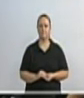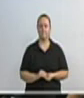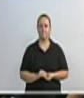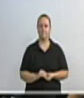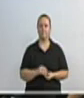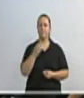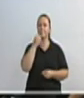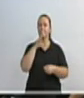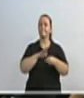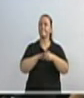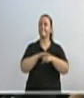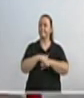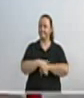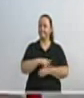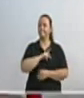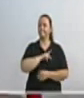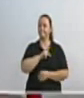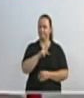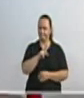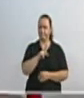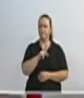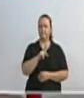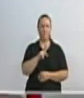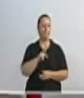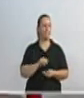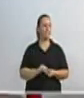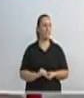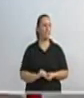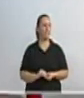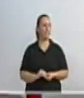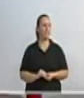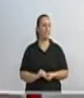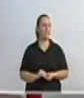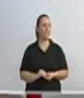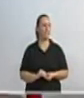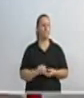Boa noite, senhor presidente em exercício.